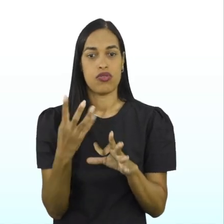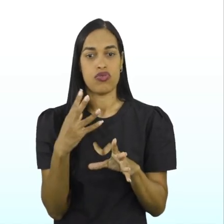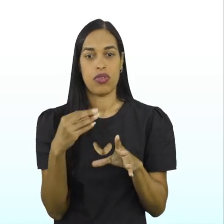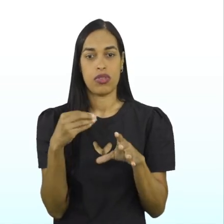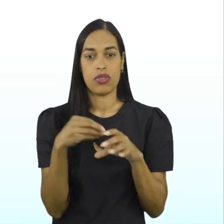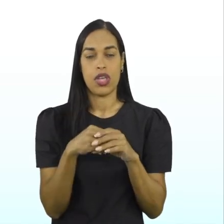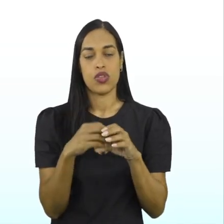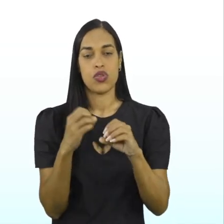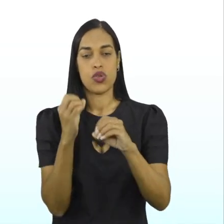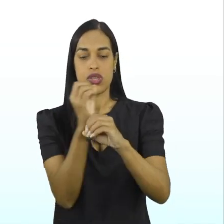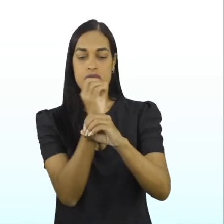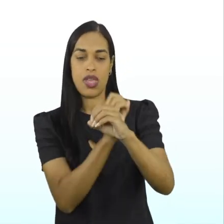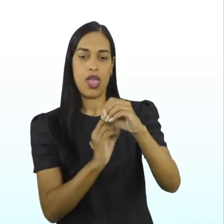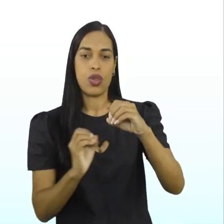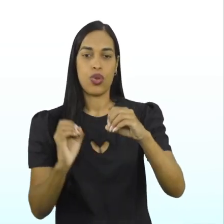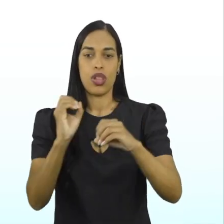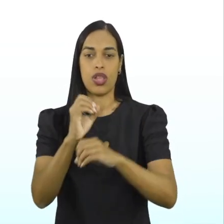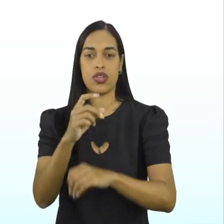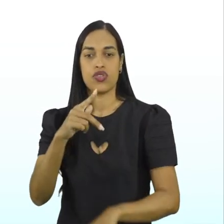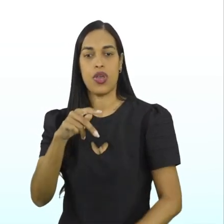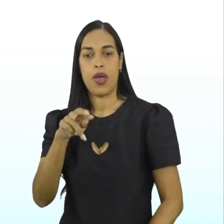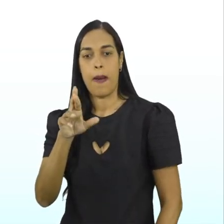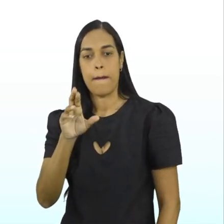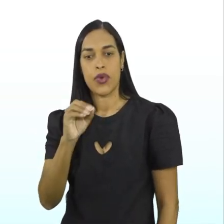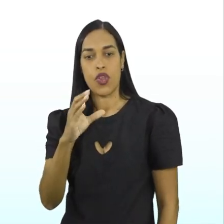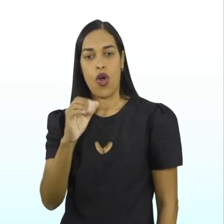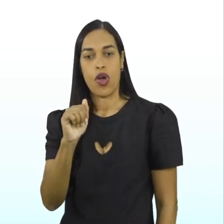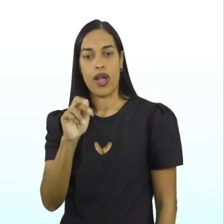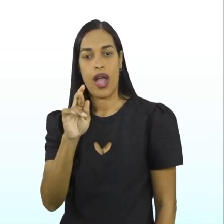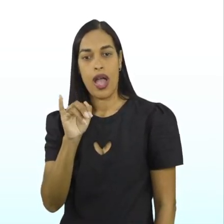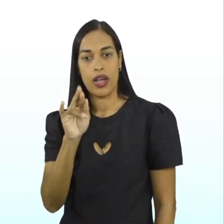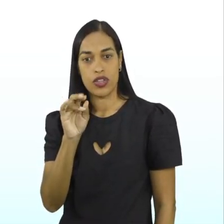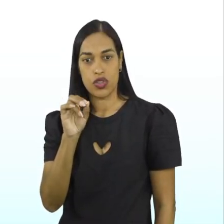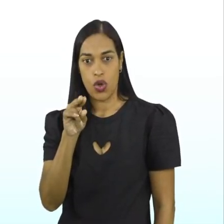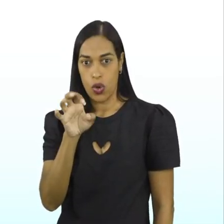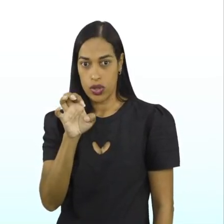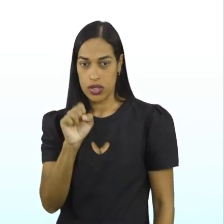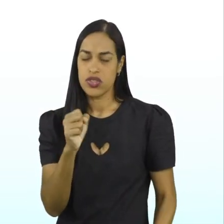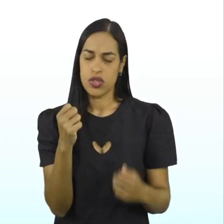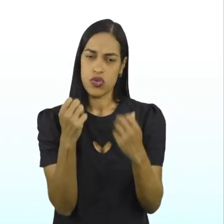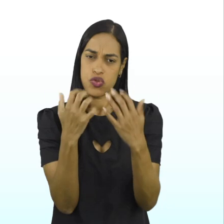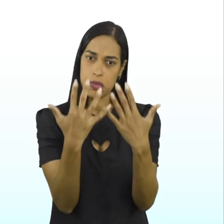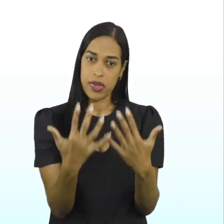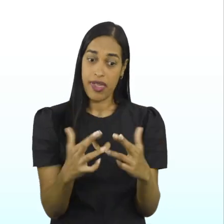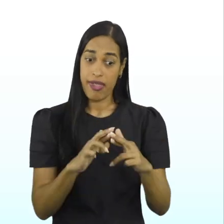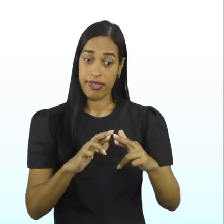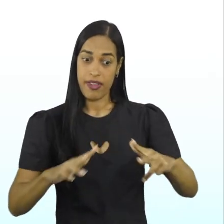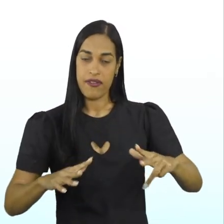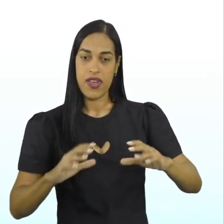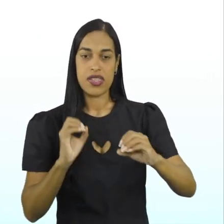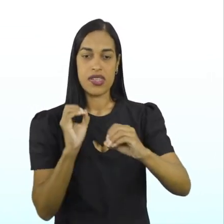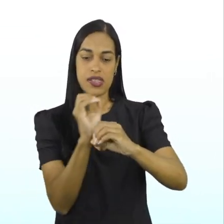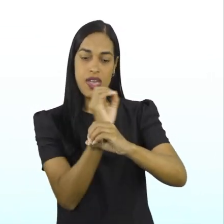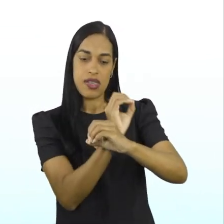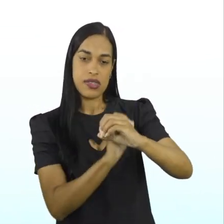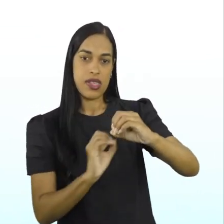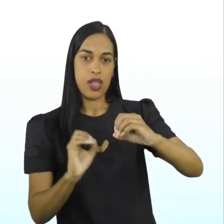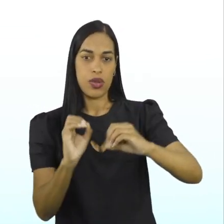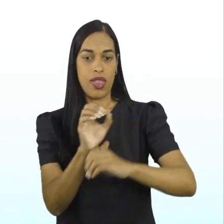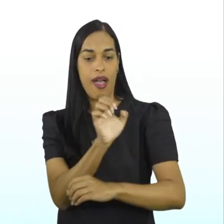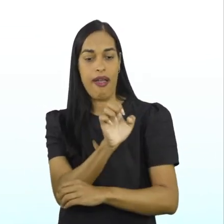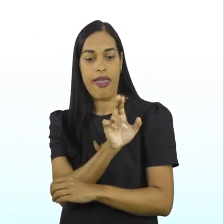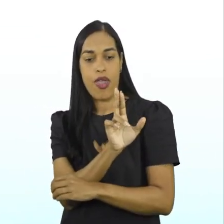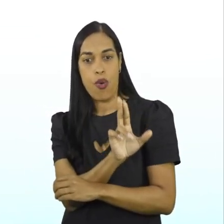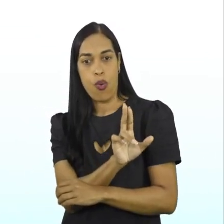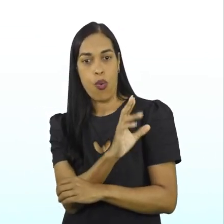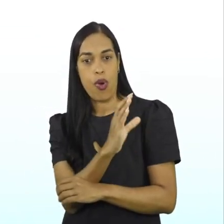células procariontes. Lembre que na primeira aula de citologia eu disse a diferença de uma célula eucarionte e procarionte. Aí